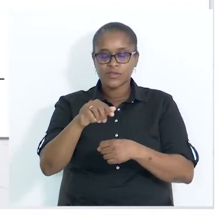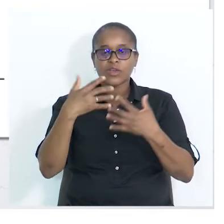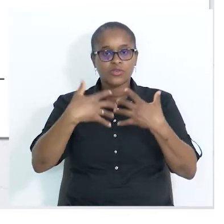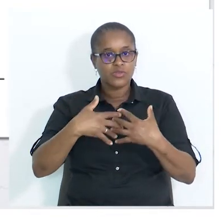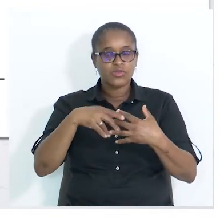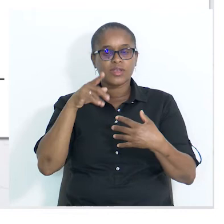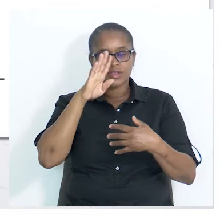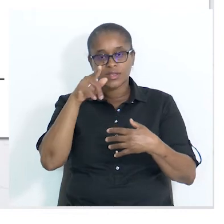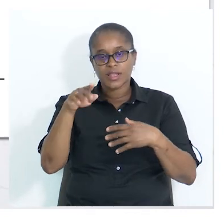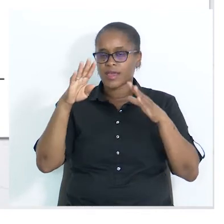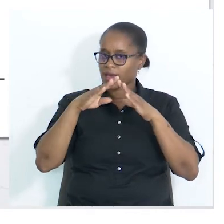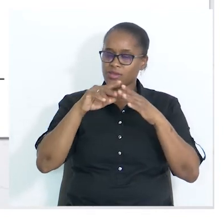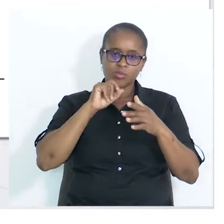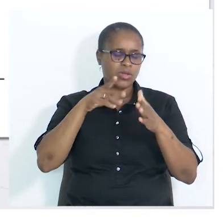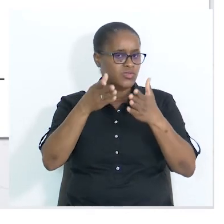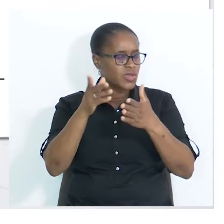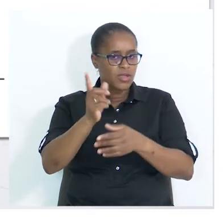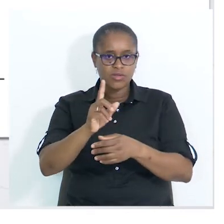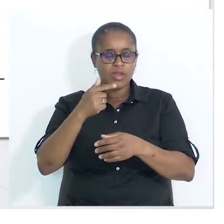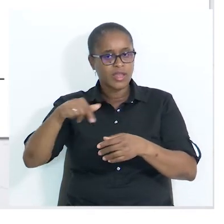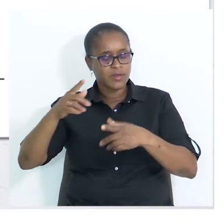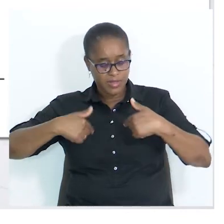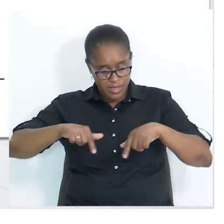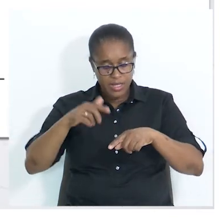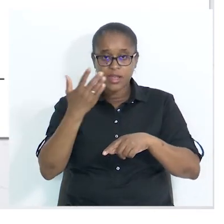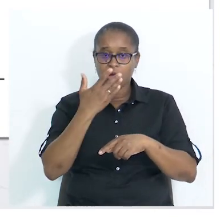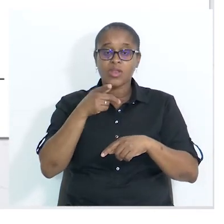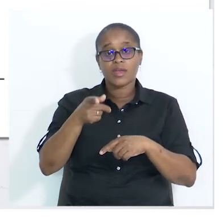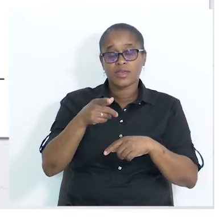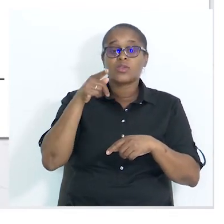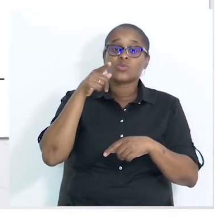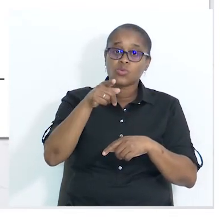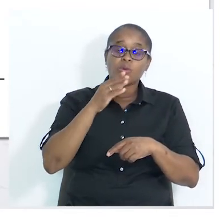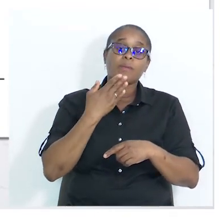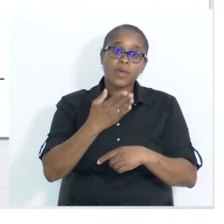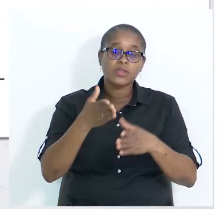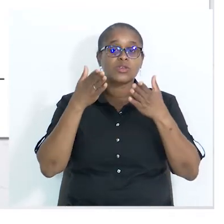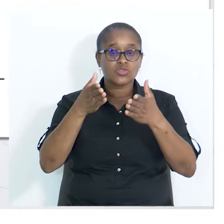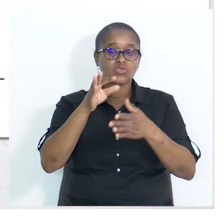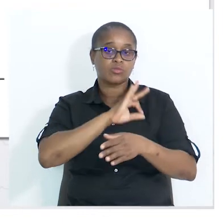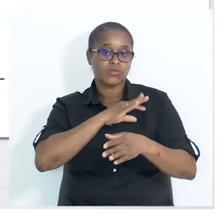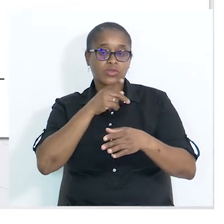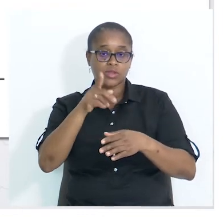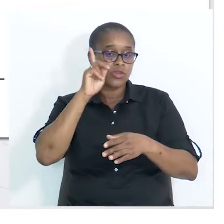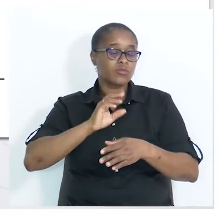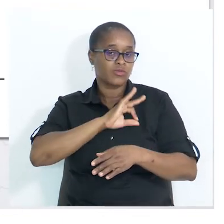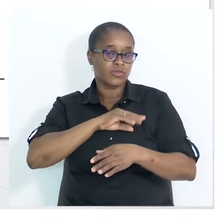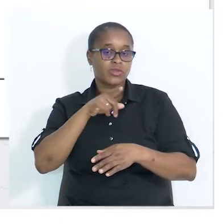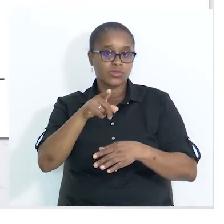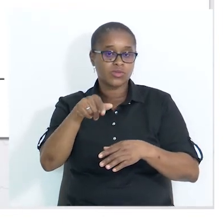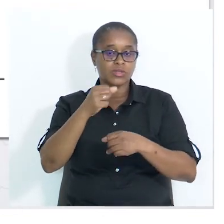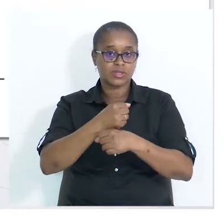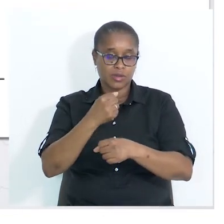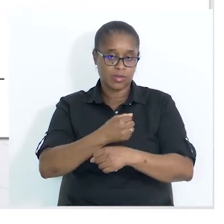dúvidas, se lá em casa não te puderem ajudar, leva para a sala de aula. Aí tu pedes a ajuda do teu professor ou da tua professora